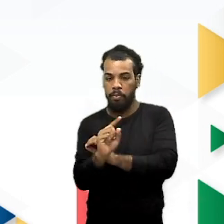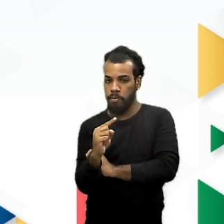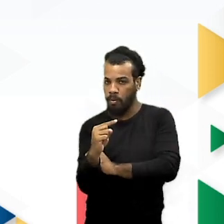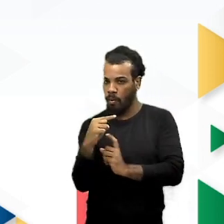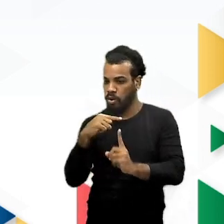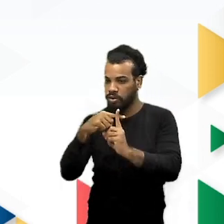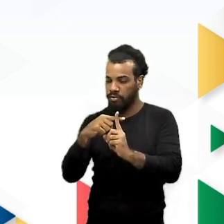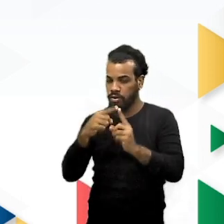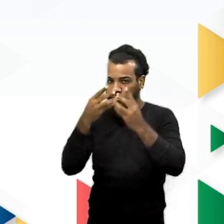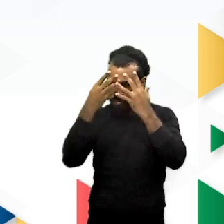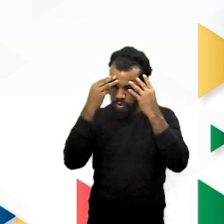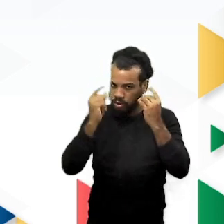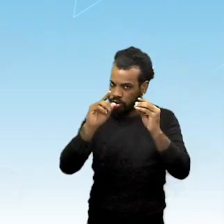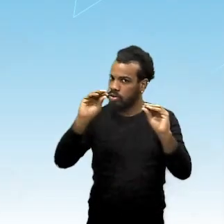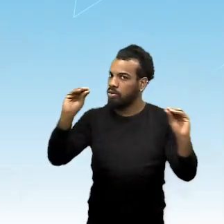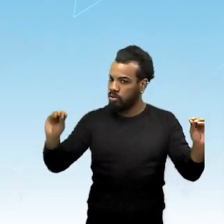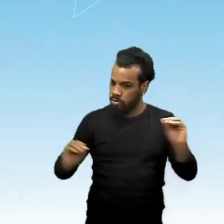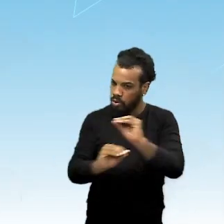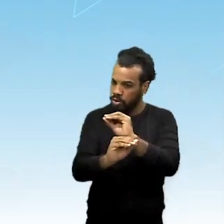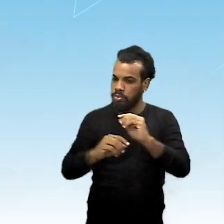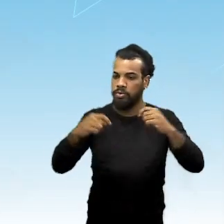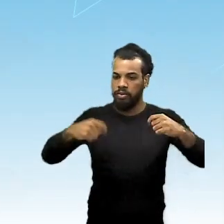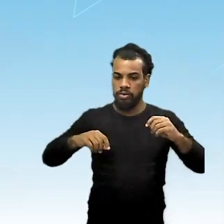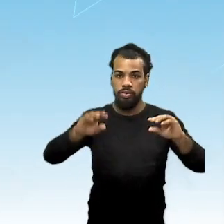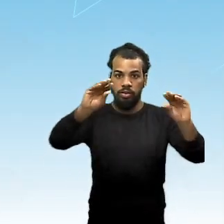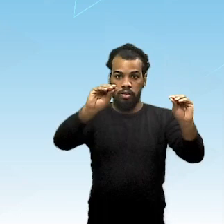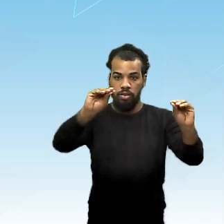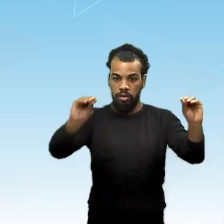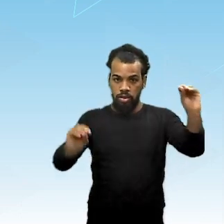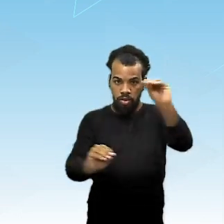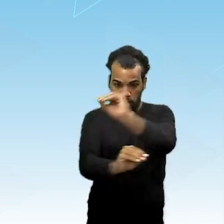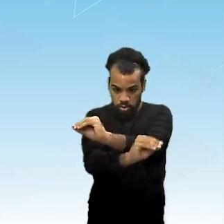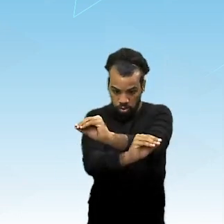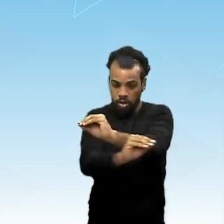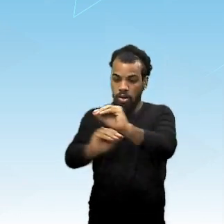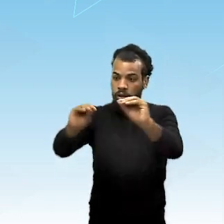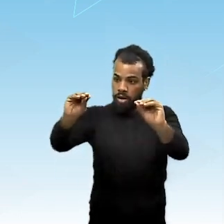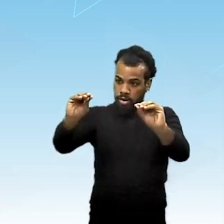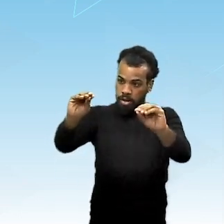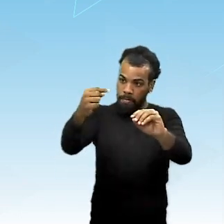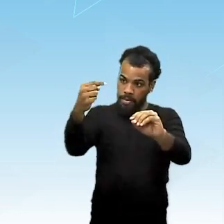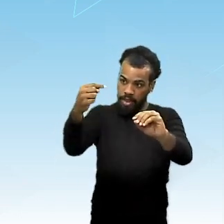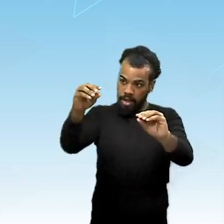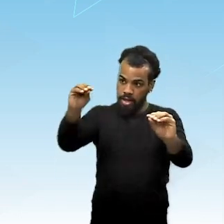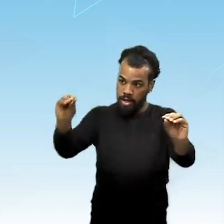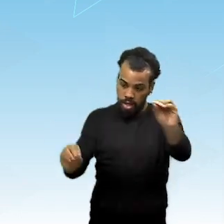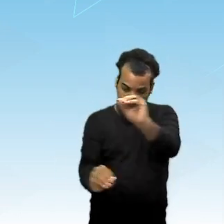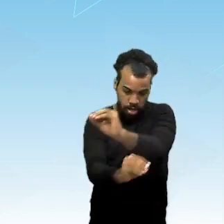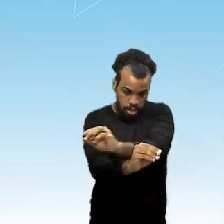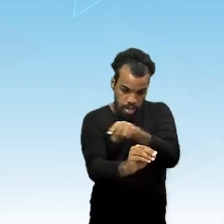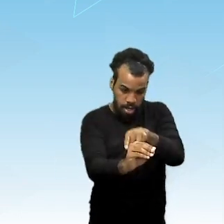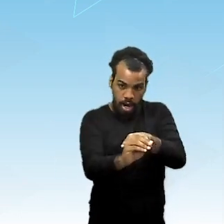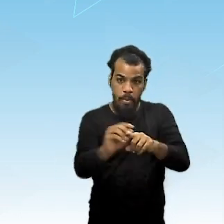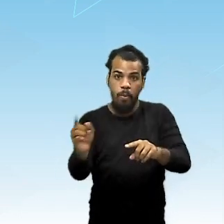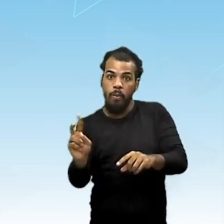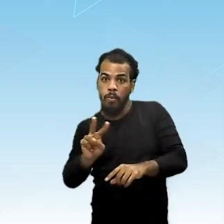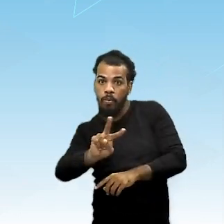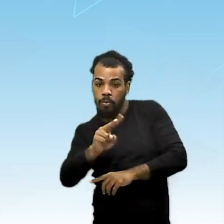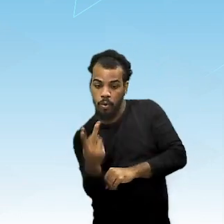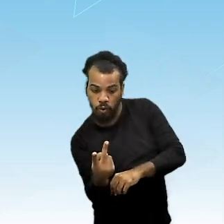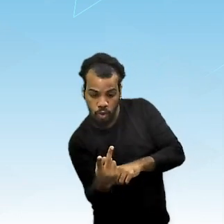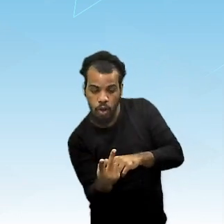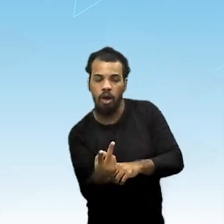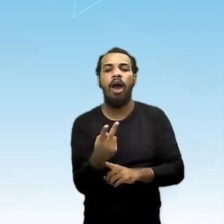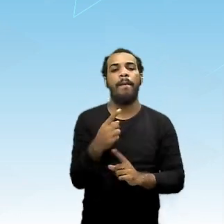favor, não esquece disso, tá? Mudou de membro, muda de sinal ou de operação, dependendo do que você esteja fazendo,